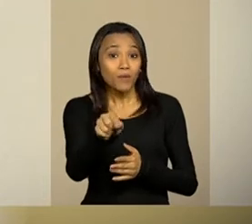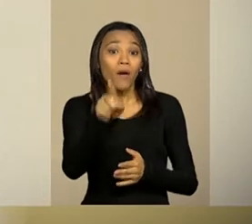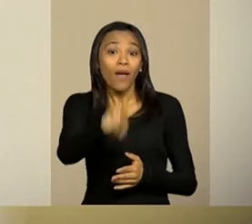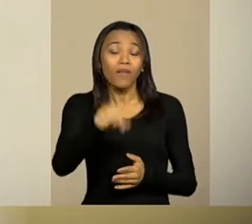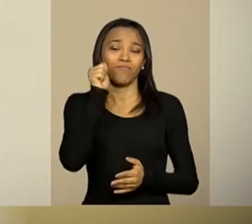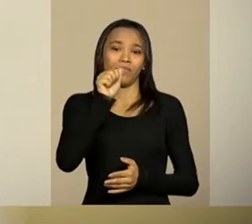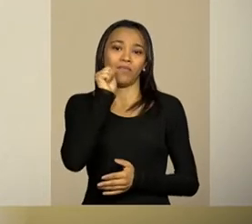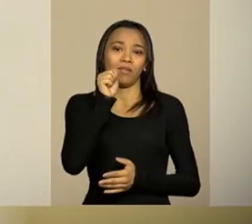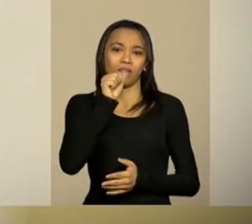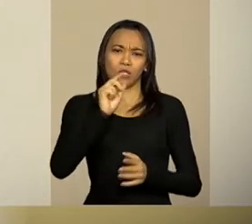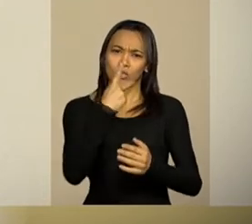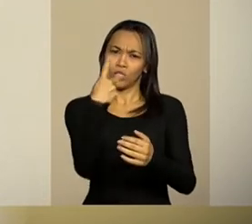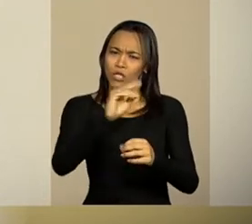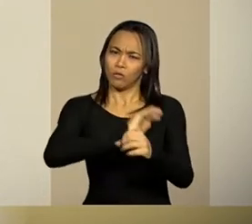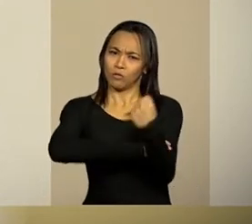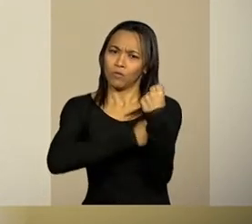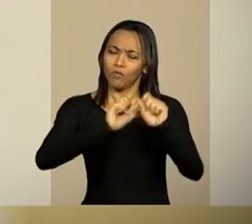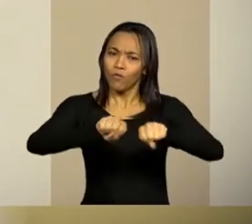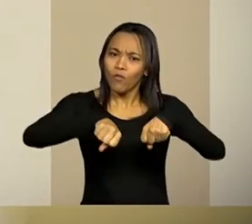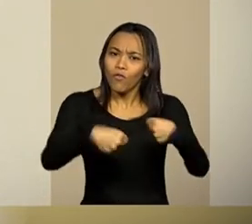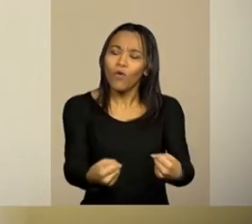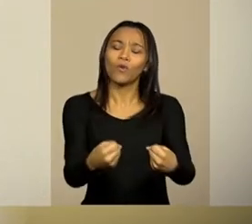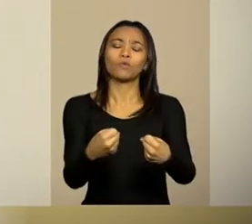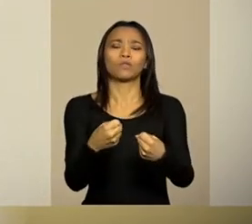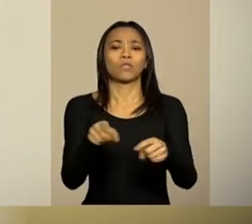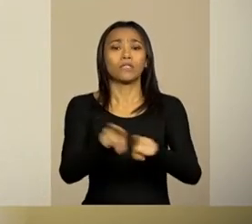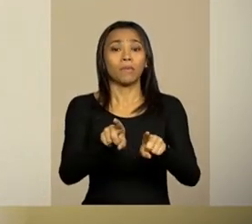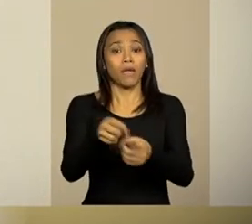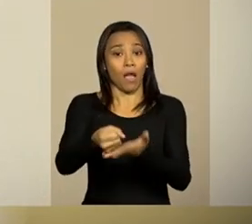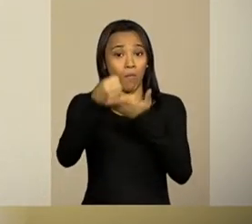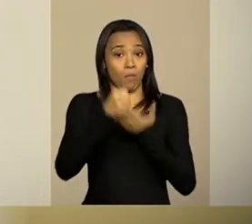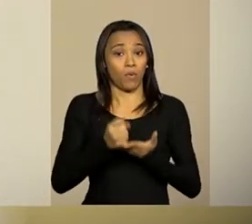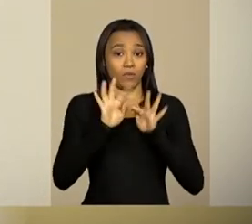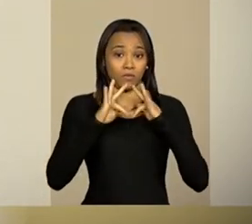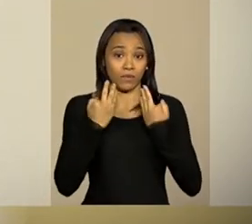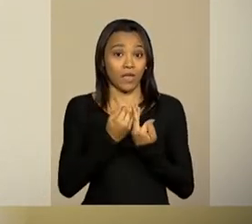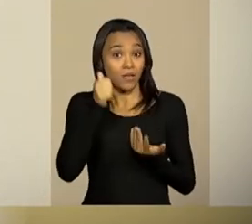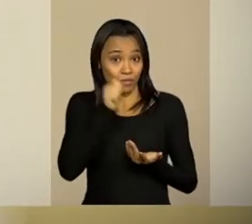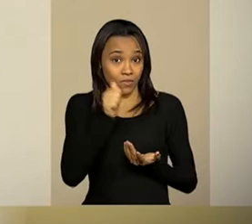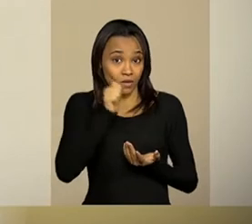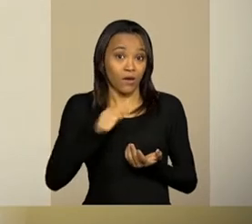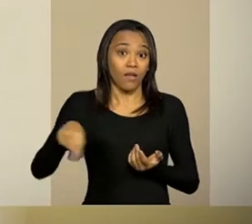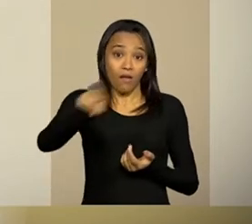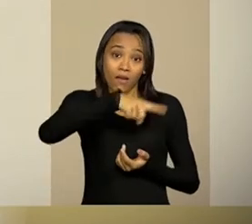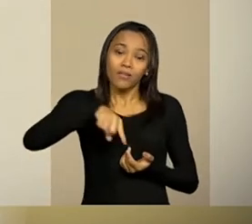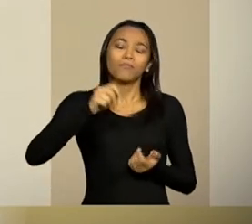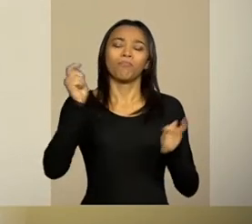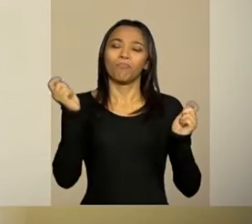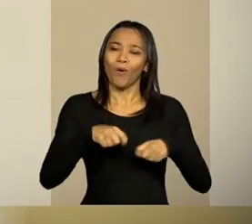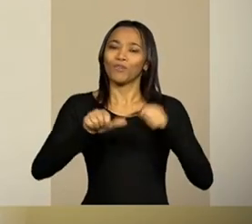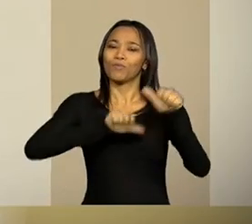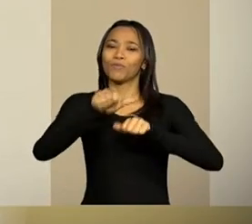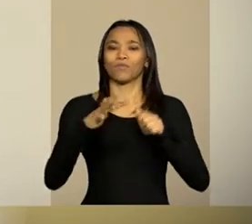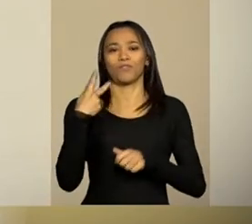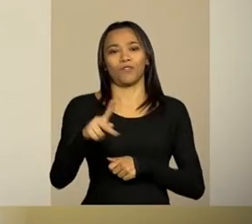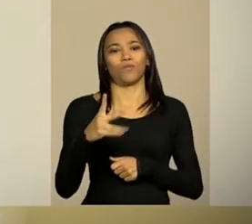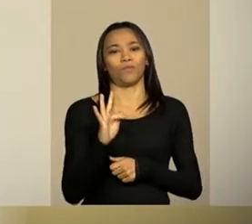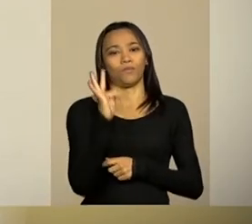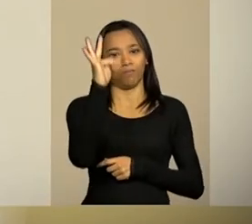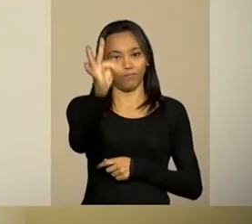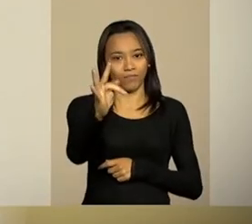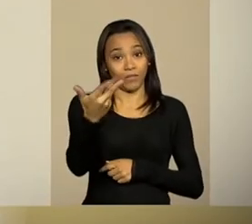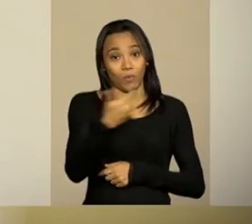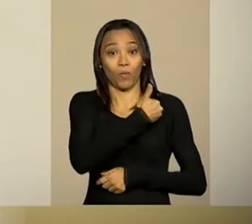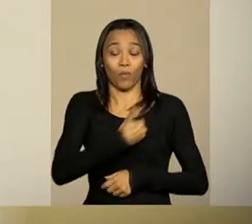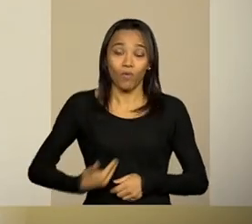mulheres com o seu esforço e dedicação com o apoio de suas famílias As mulheres podem mudar o seu destino o